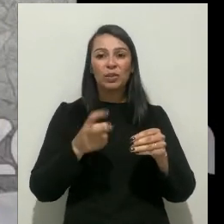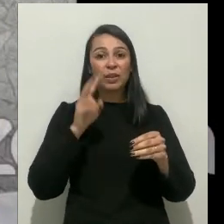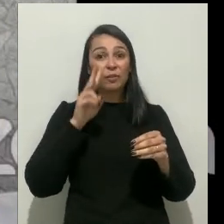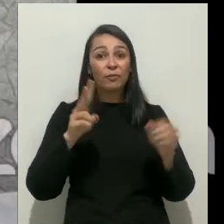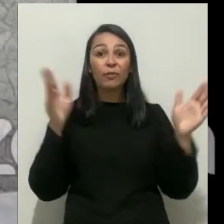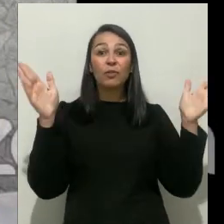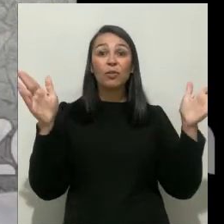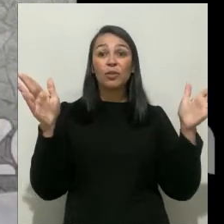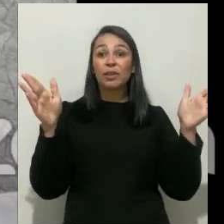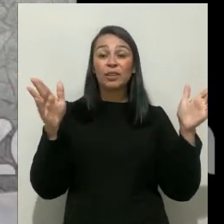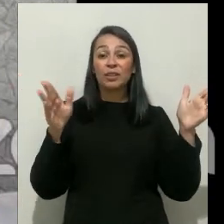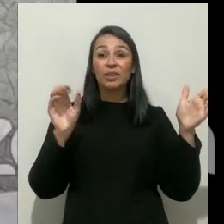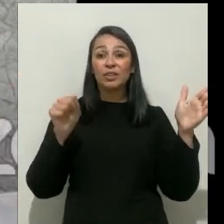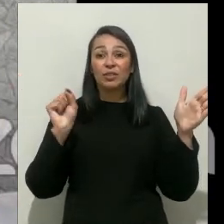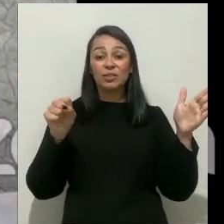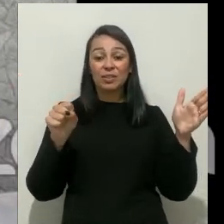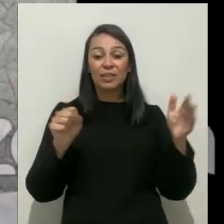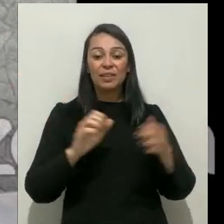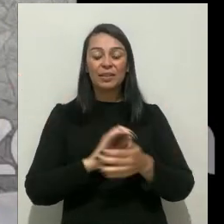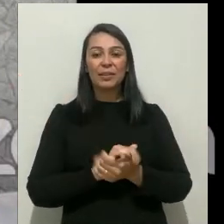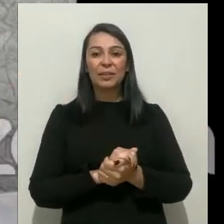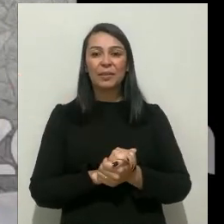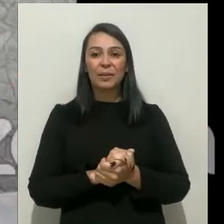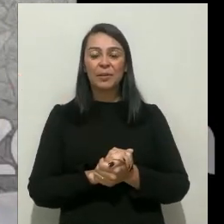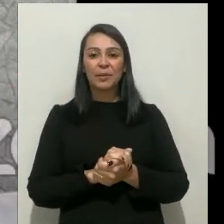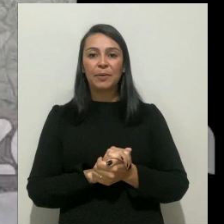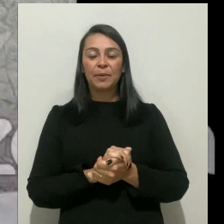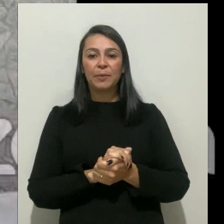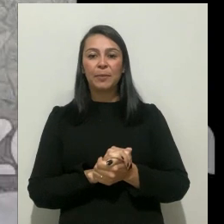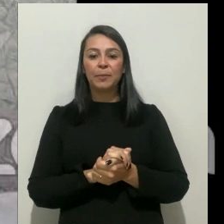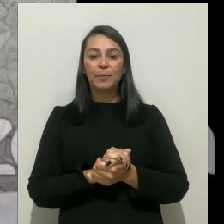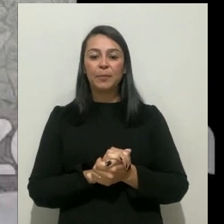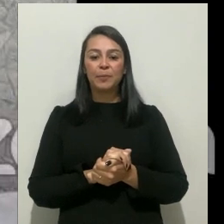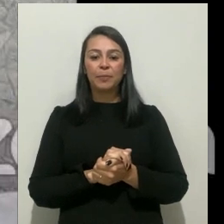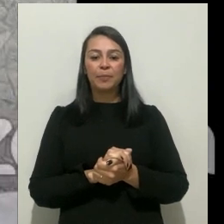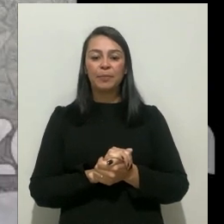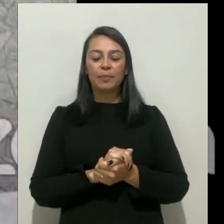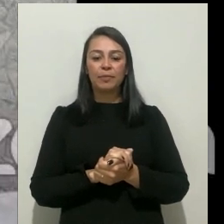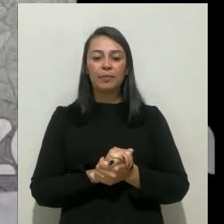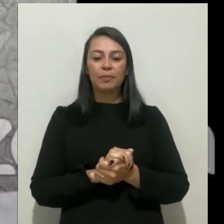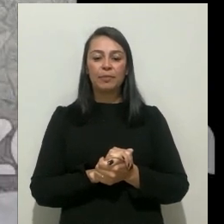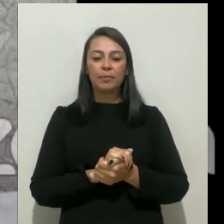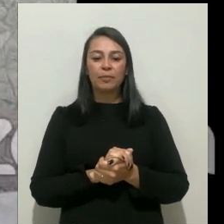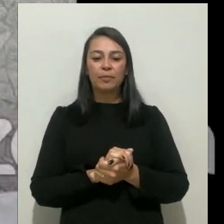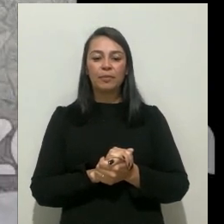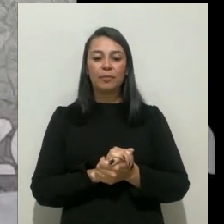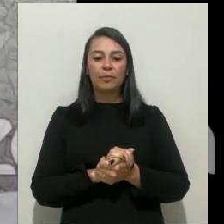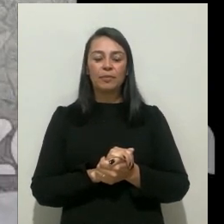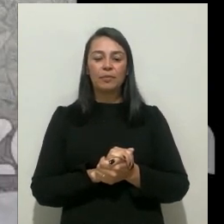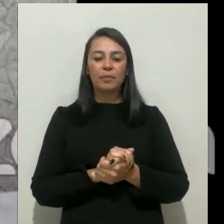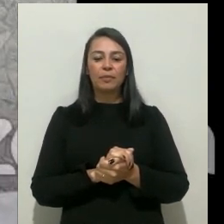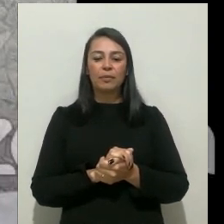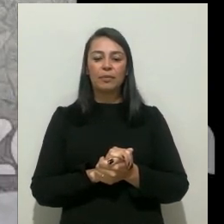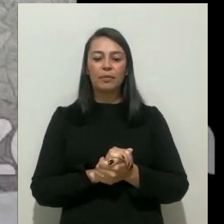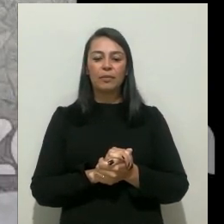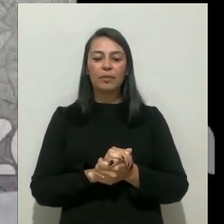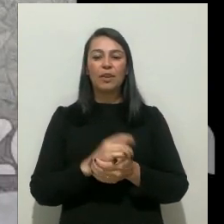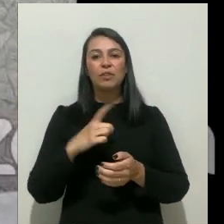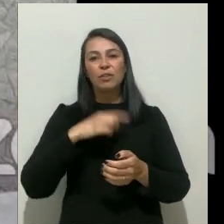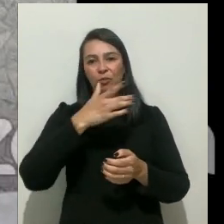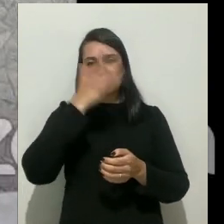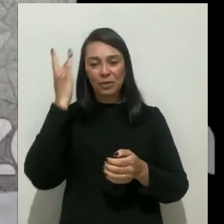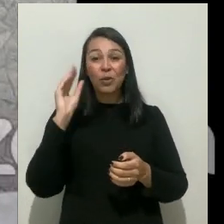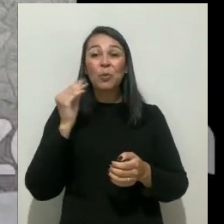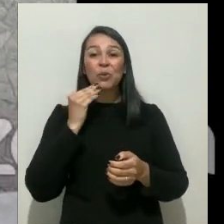lógico. Né? Todo mundo pedia, Deus me impossible alguém, claro, né, para ter essa oportunidade de